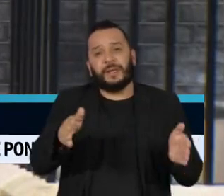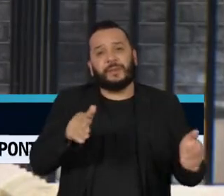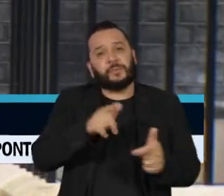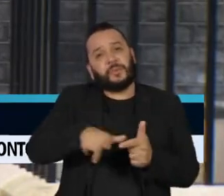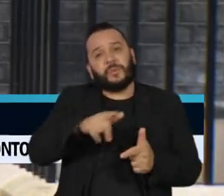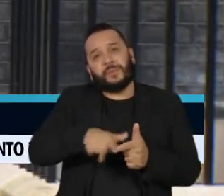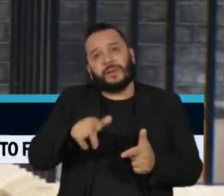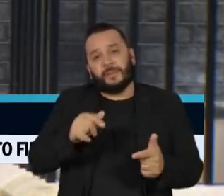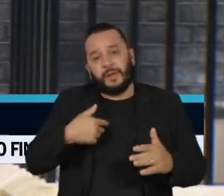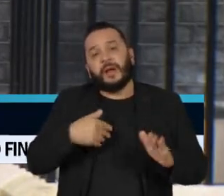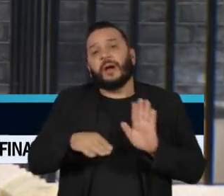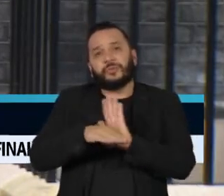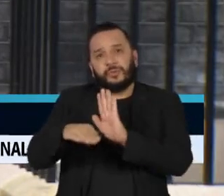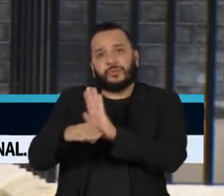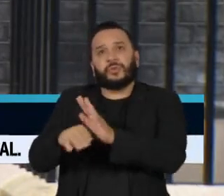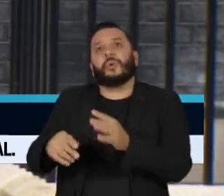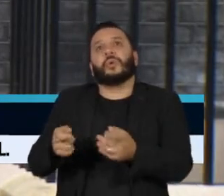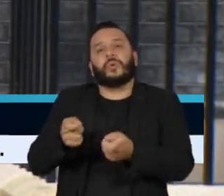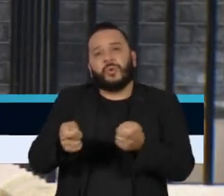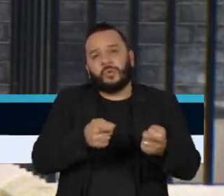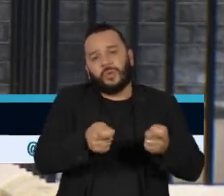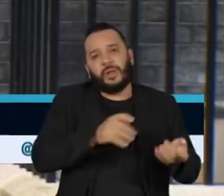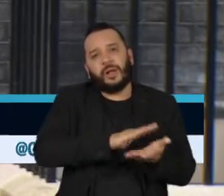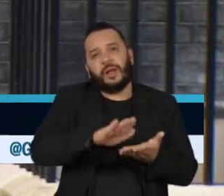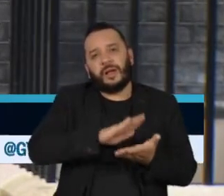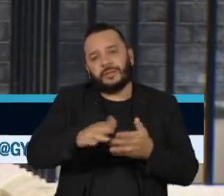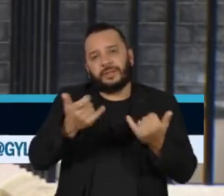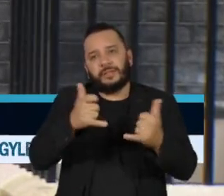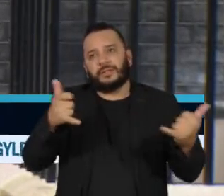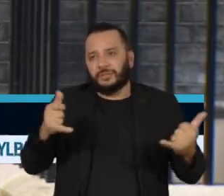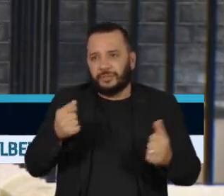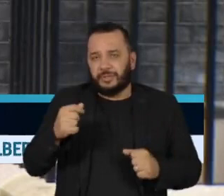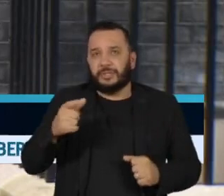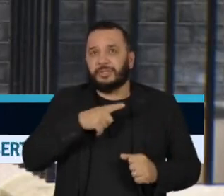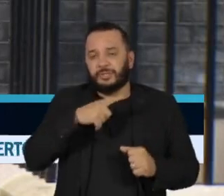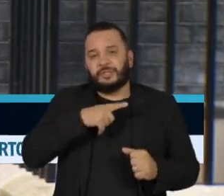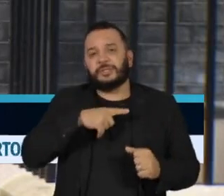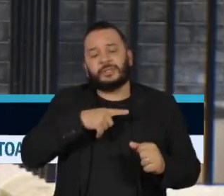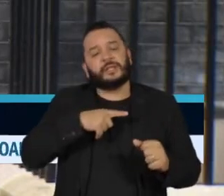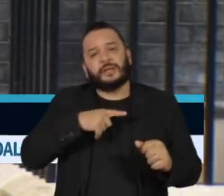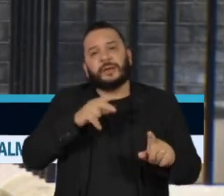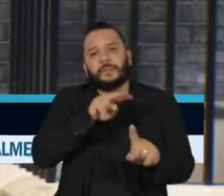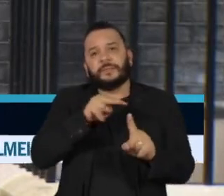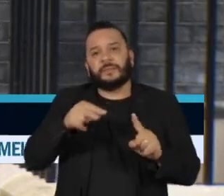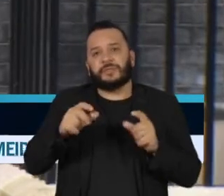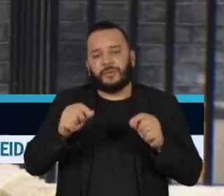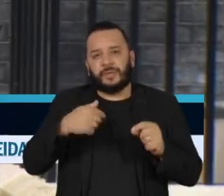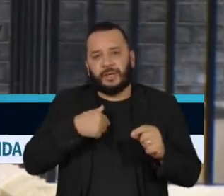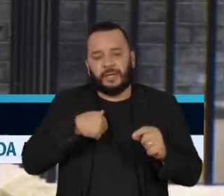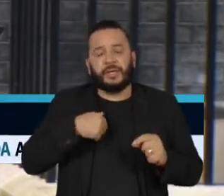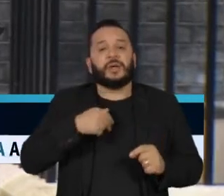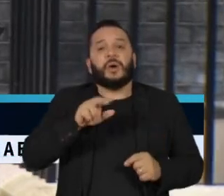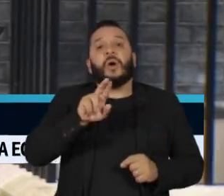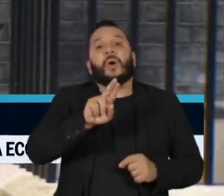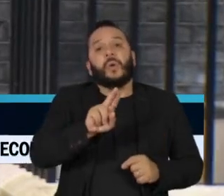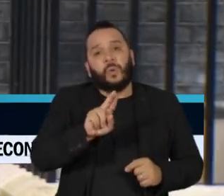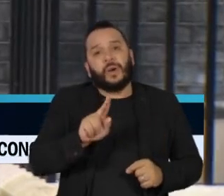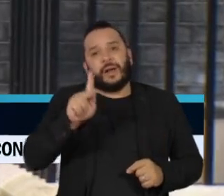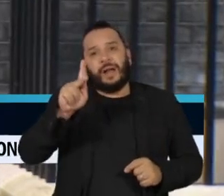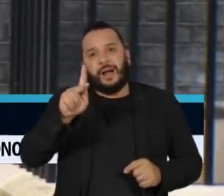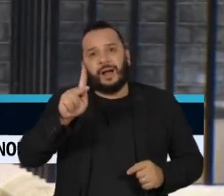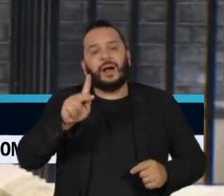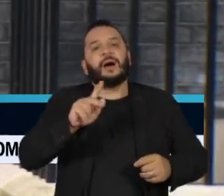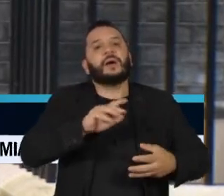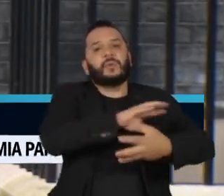instabilidade, que ajudou a controlar o custo das contas de energia e que tinha uma visão de que o Brexit traria taxas baixas e crescimento